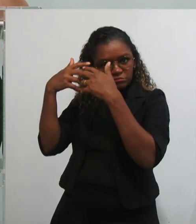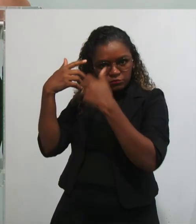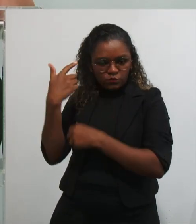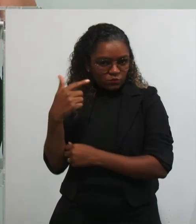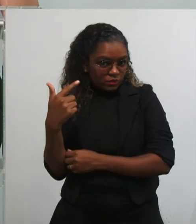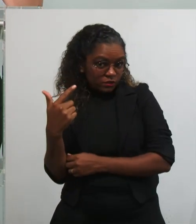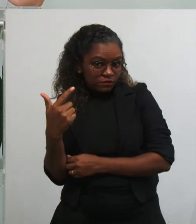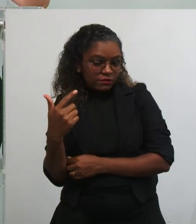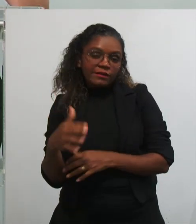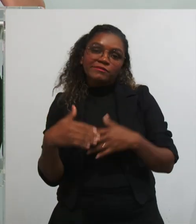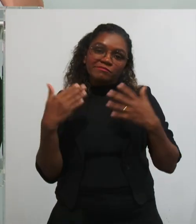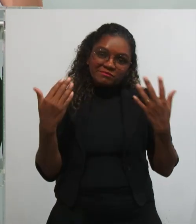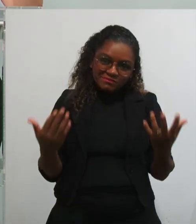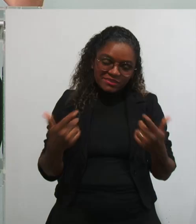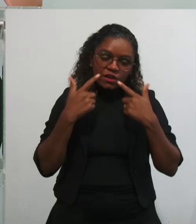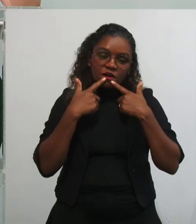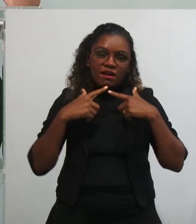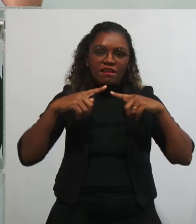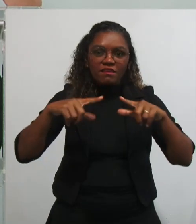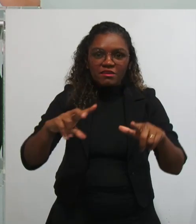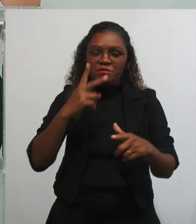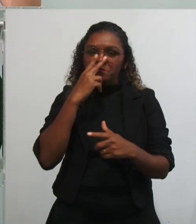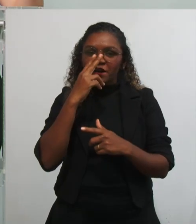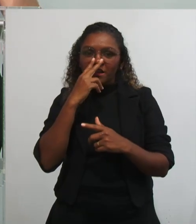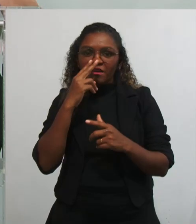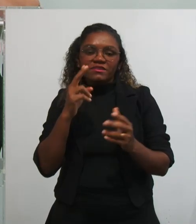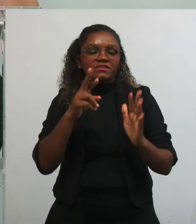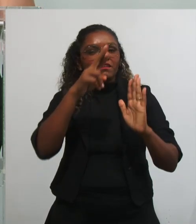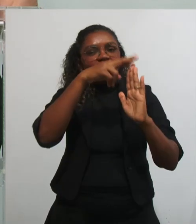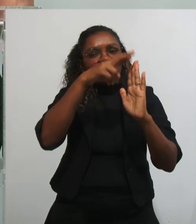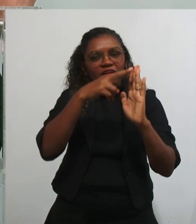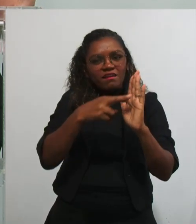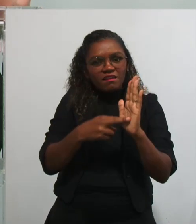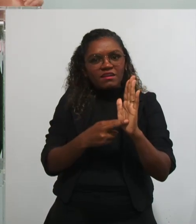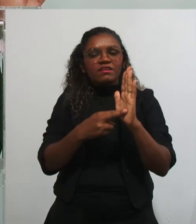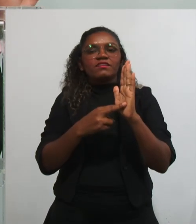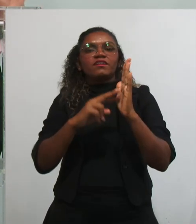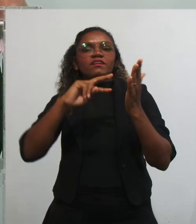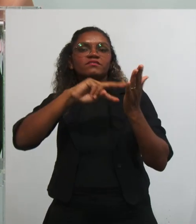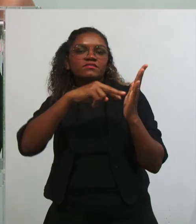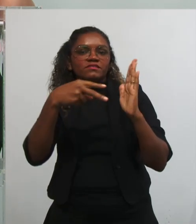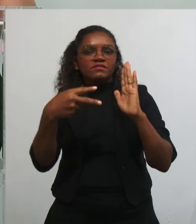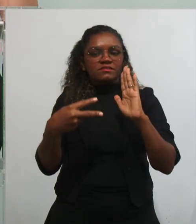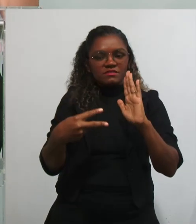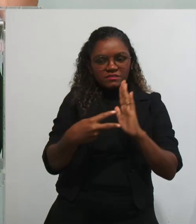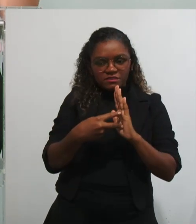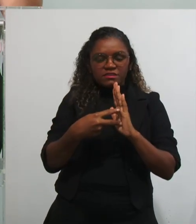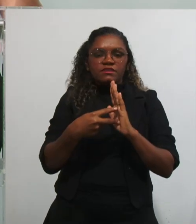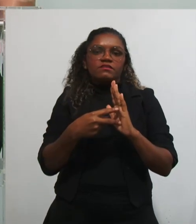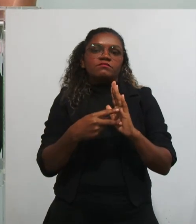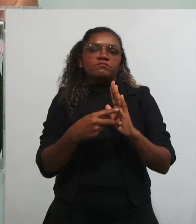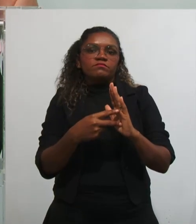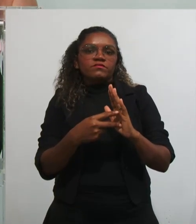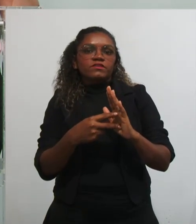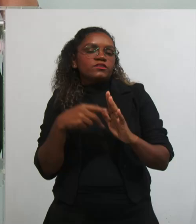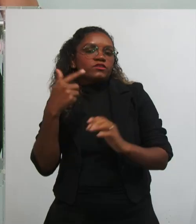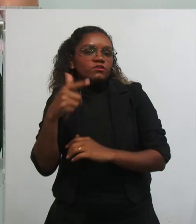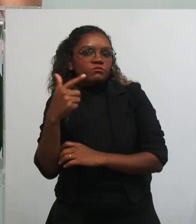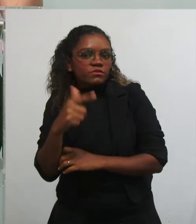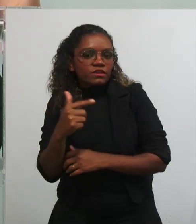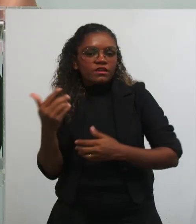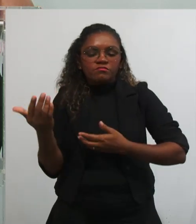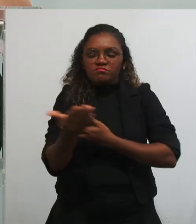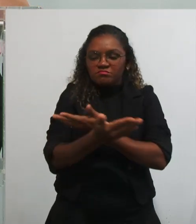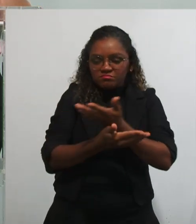como um conjunto, né, de regras, de signos imutáveis, que não se pode fazer nada com isso, não considera a interação, não